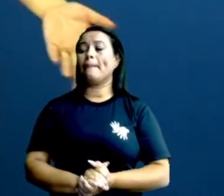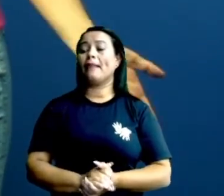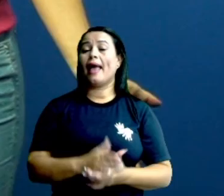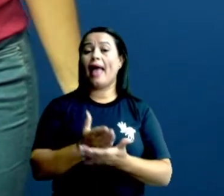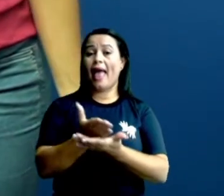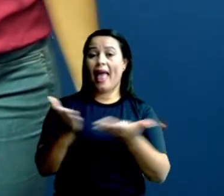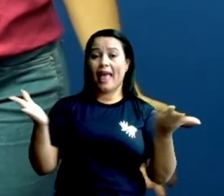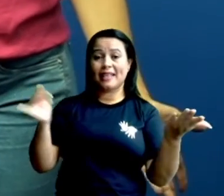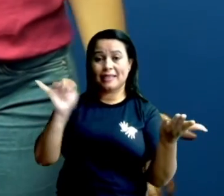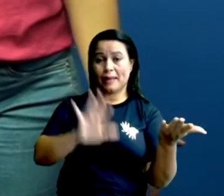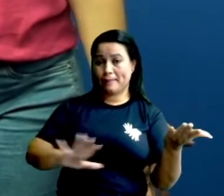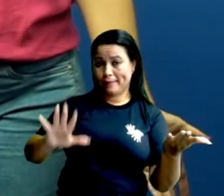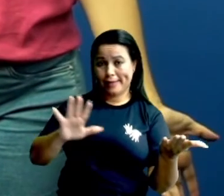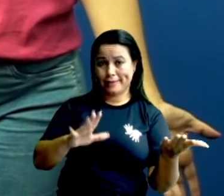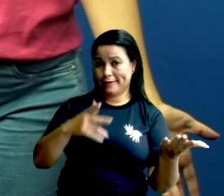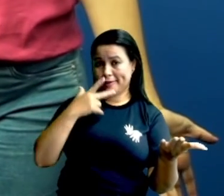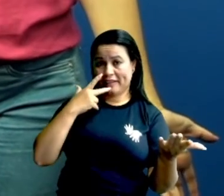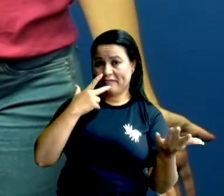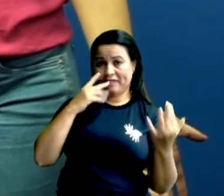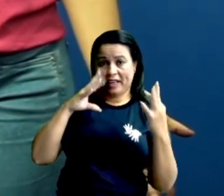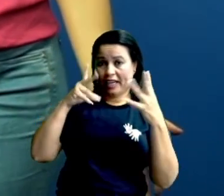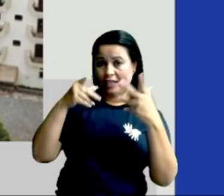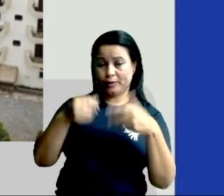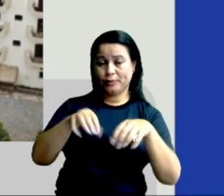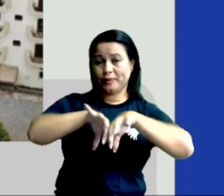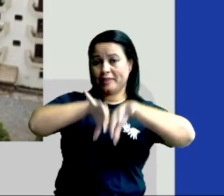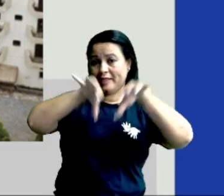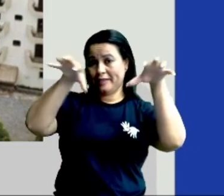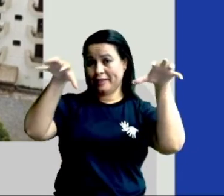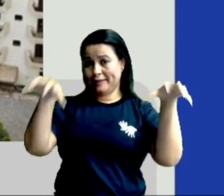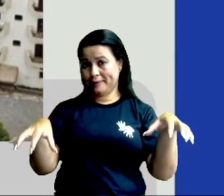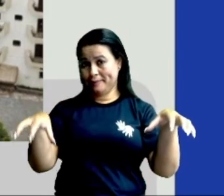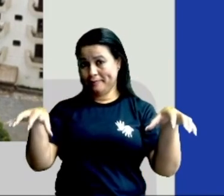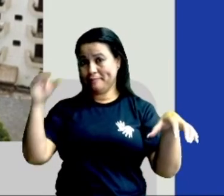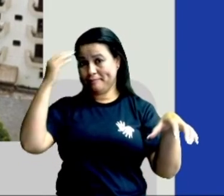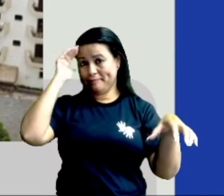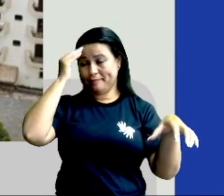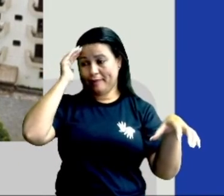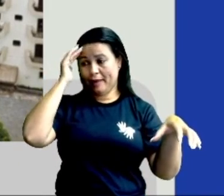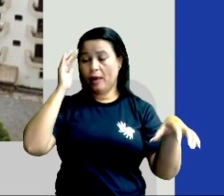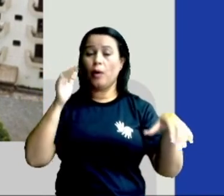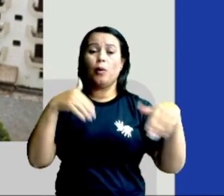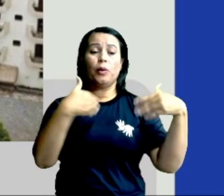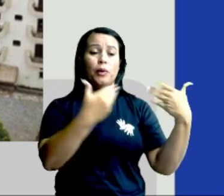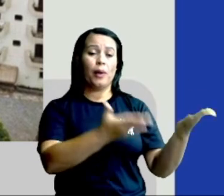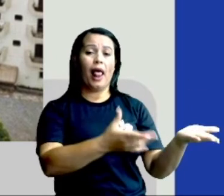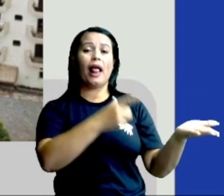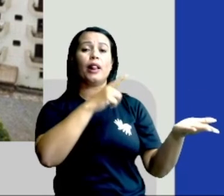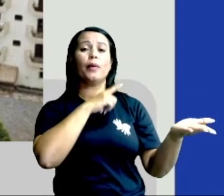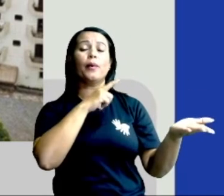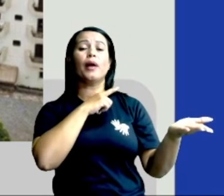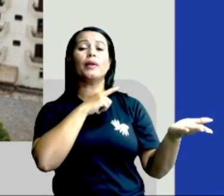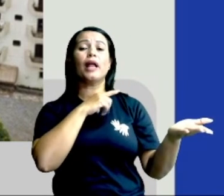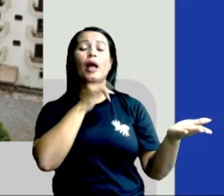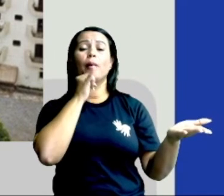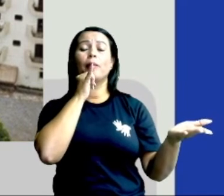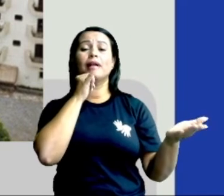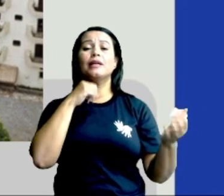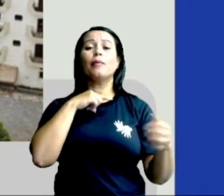Essa imagem de estudo, né? Dessa segregação que a gente tem. De um lado, eu tenho um